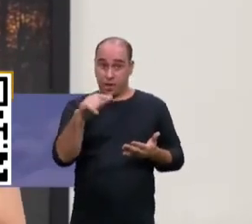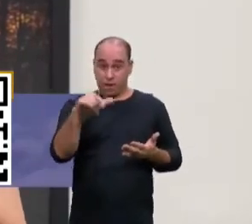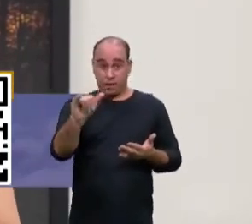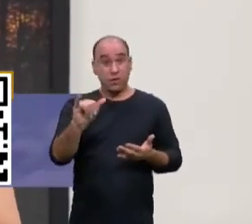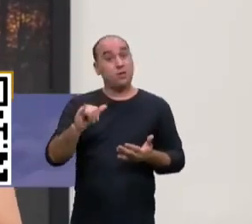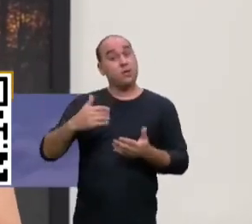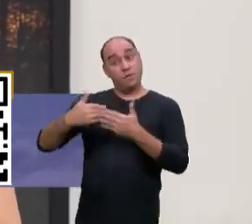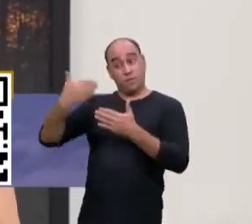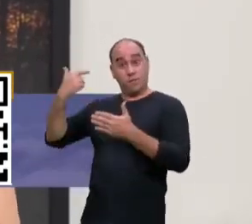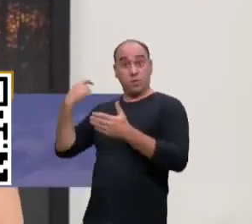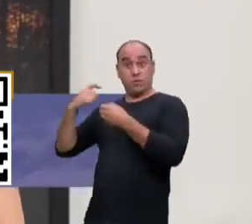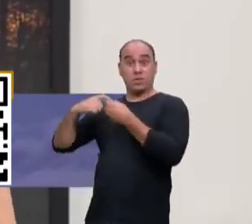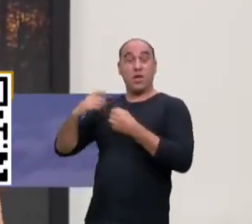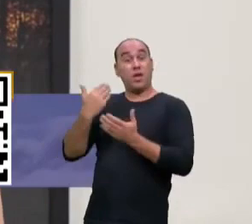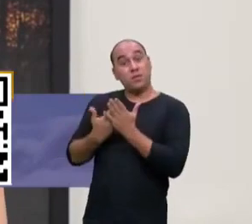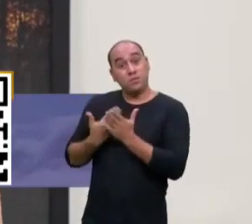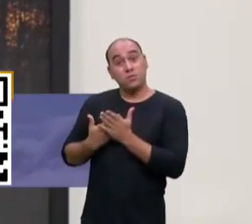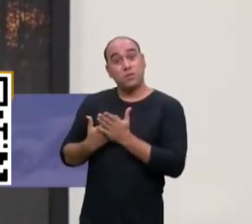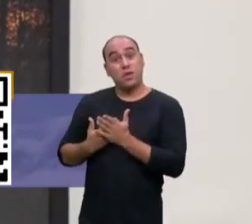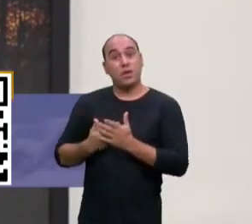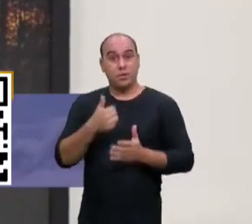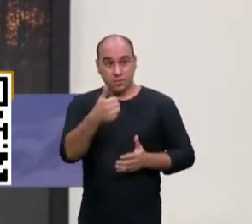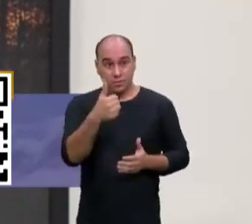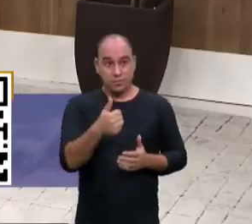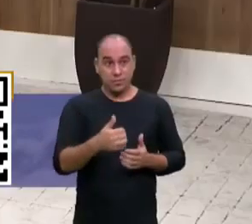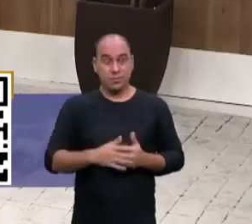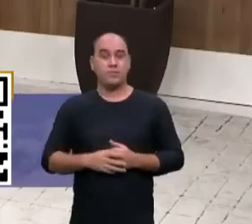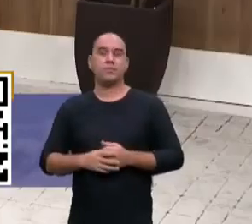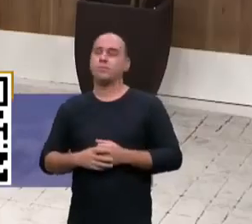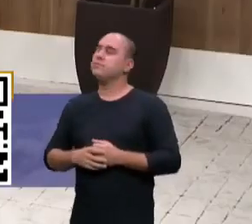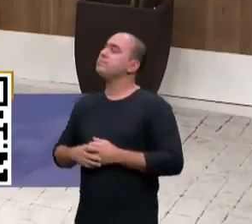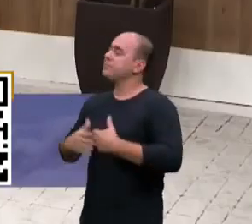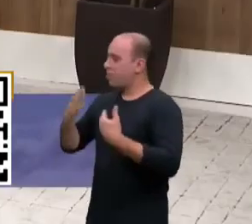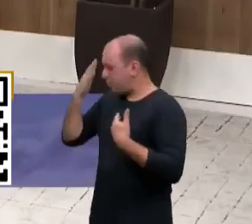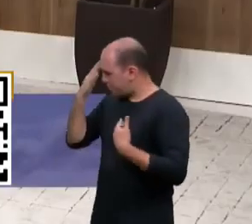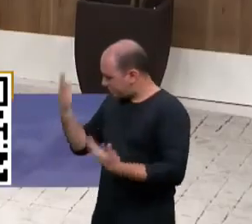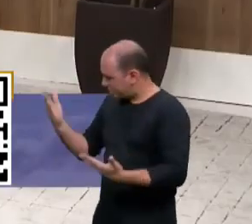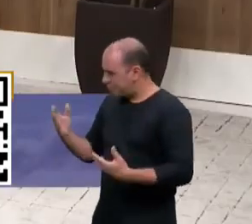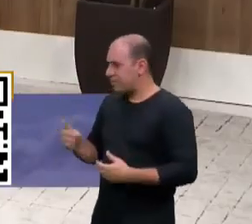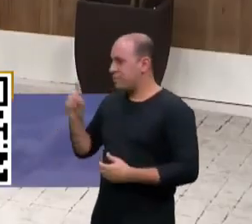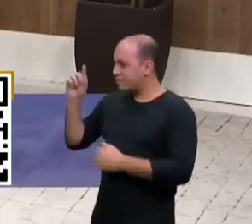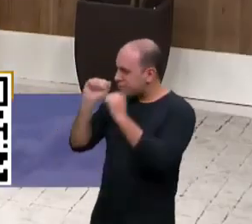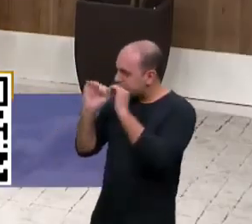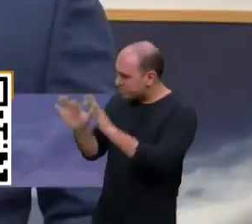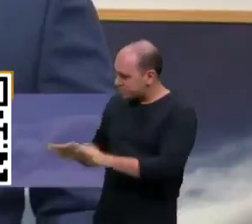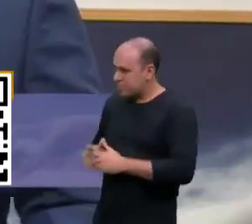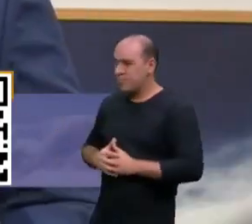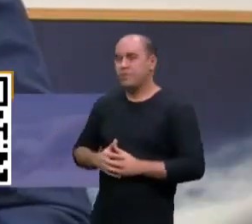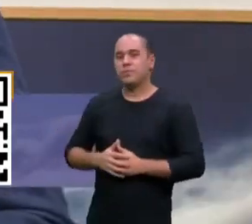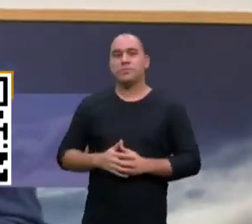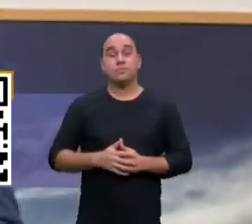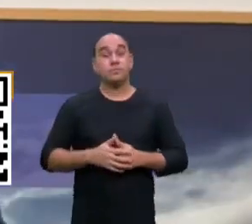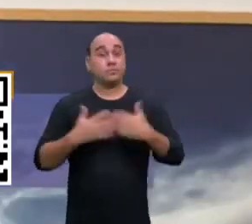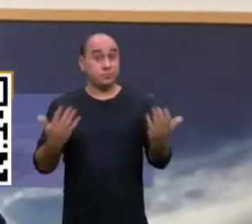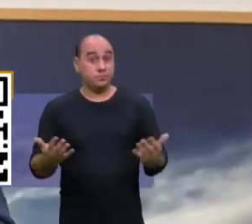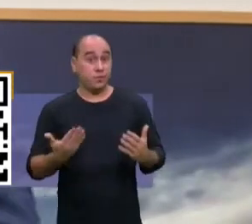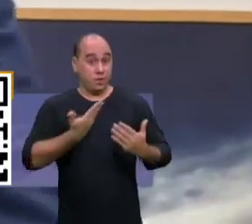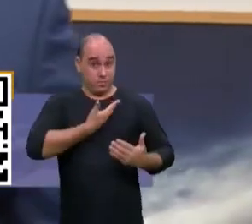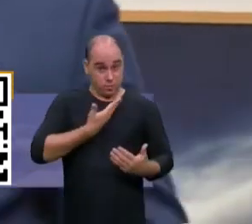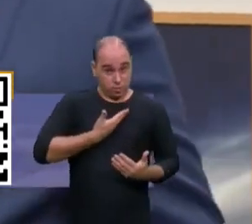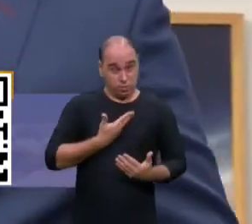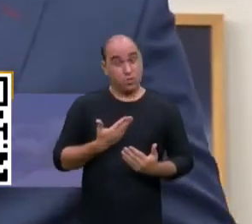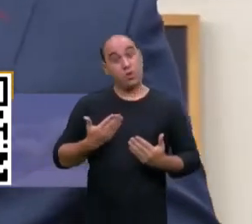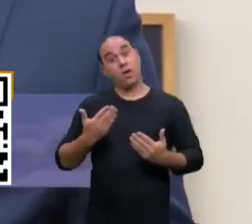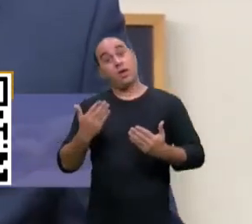é passo ainda dá tempo e Vamos aos estudos que Deus abençoe obrigado dar se Deus te abençoe também muito bem meu amigo